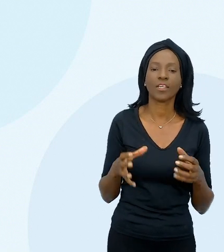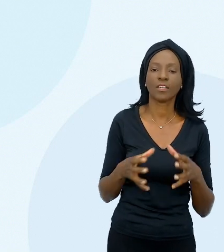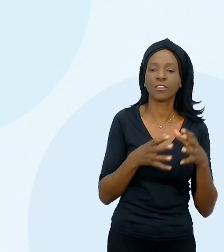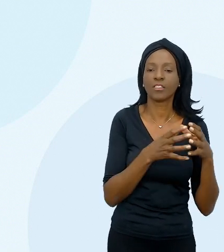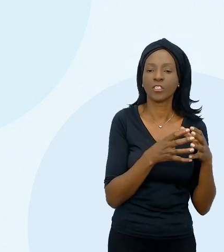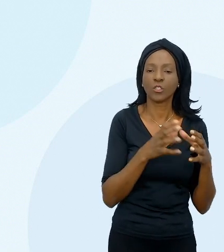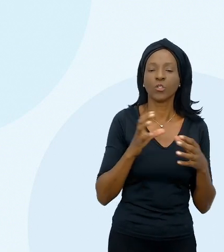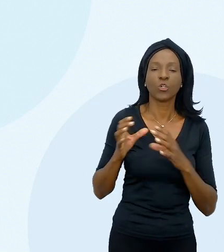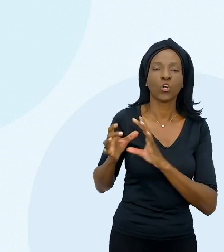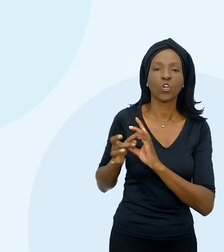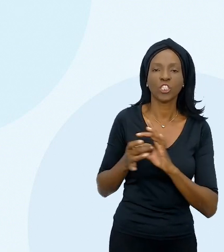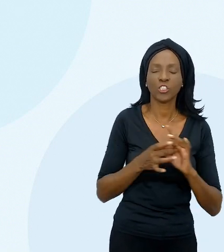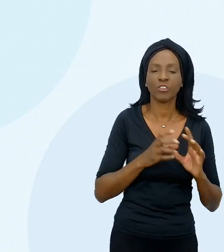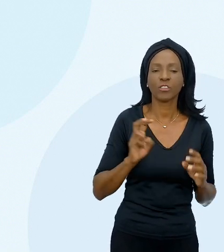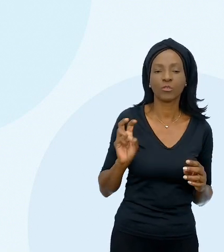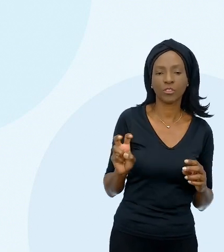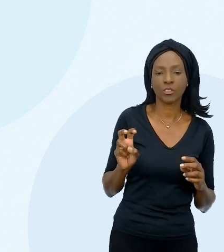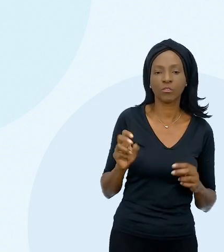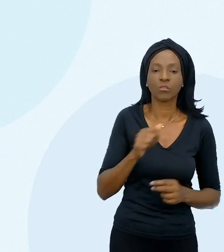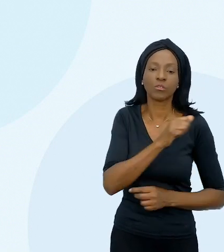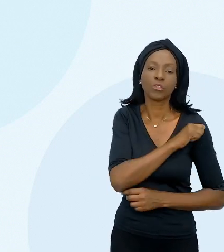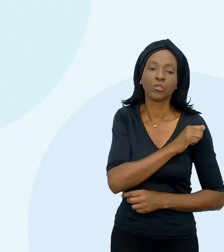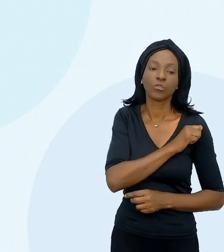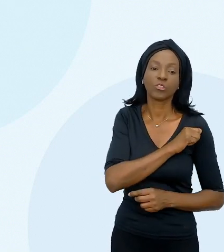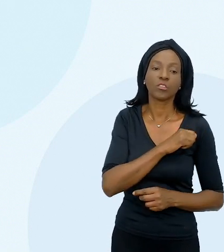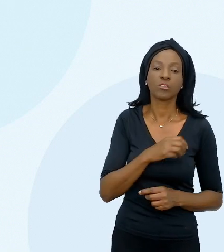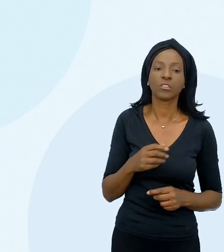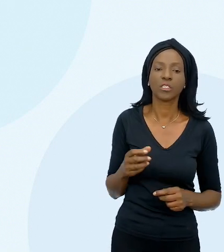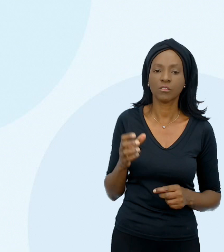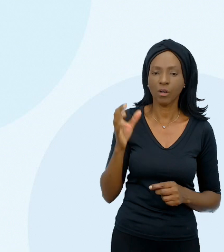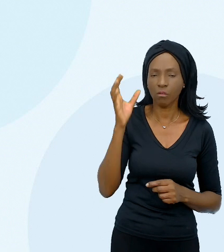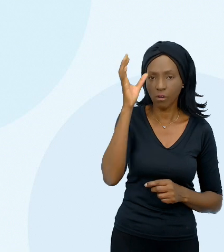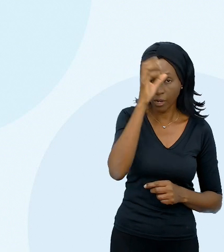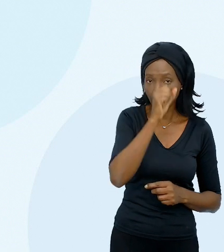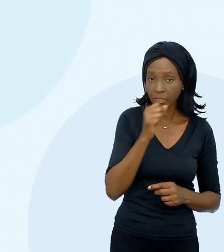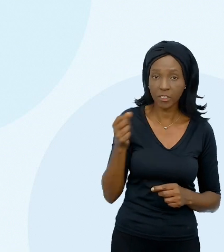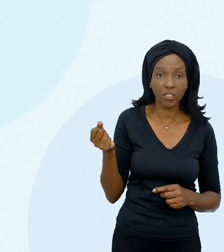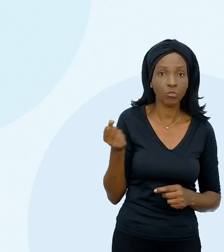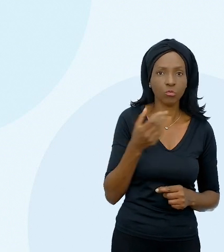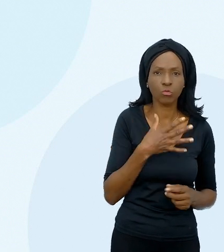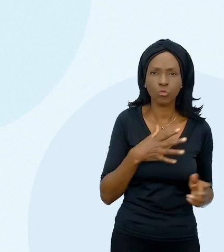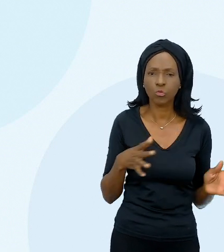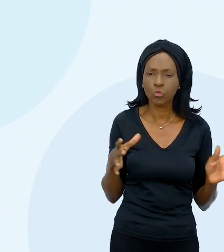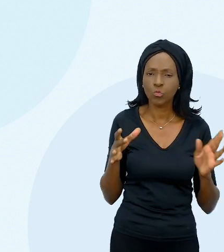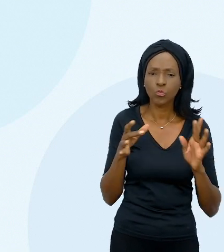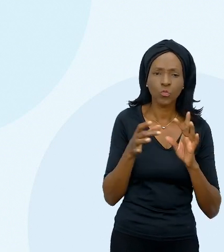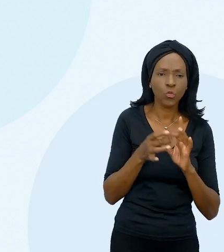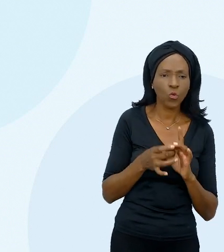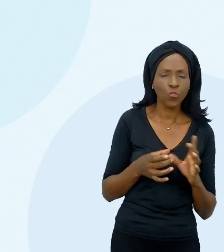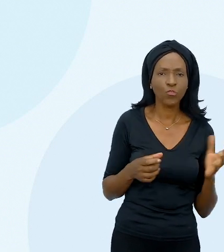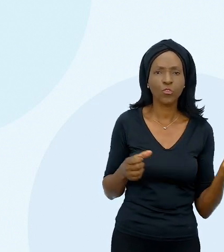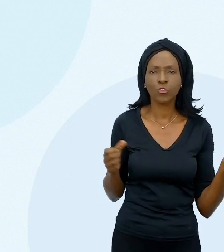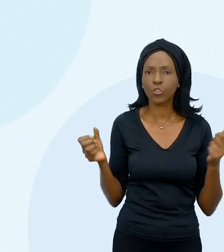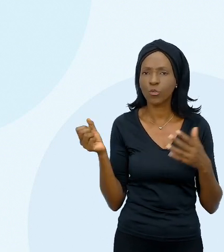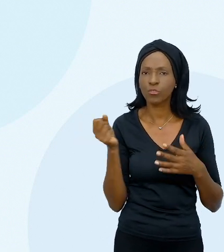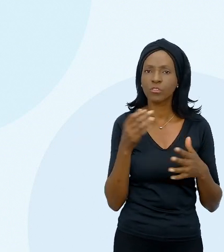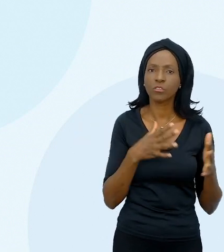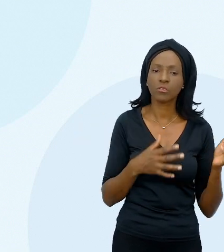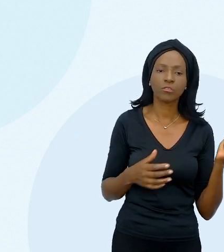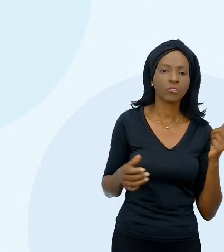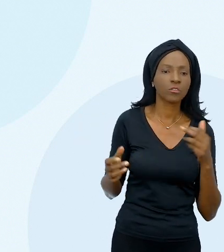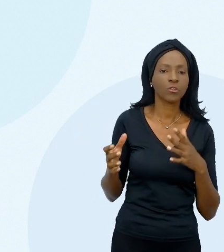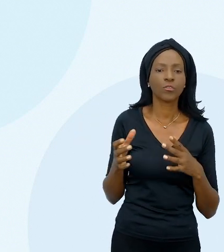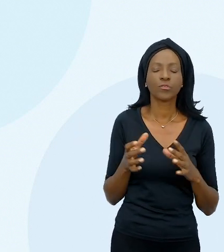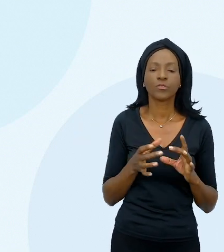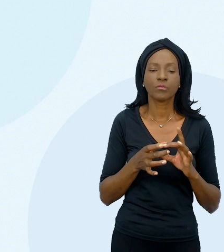conectividade? Os alunos vão somar novas descobertas, somando a outras. Então, veja,